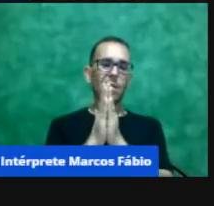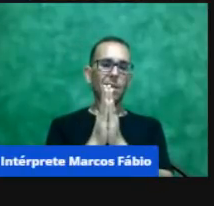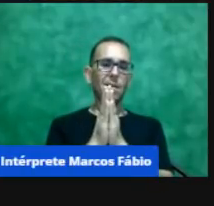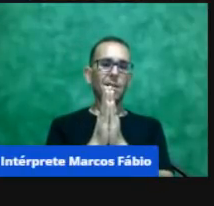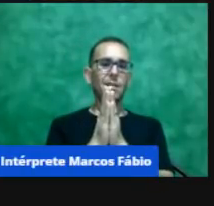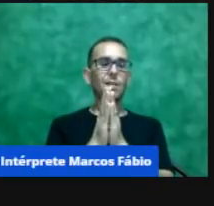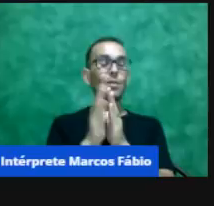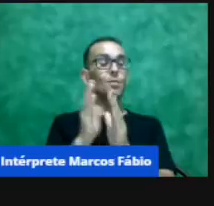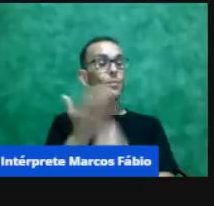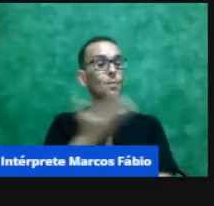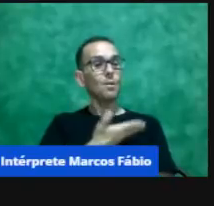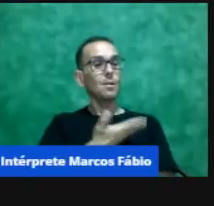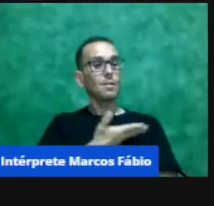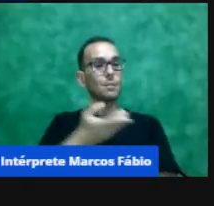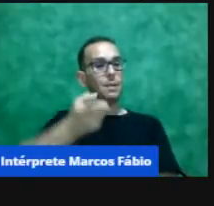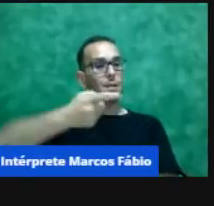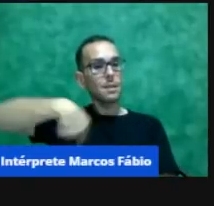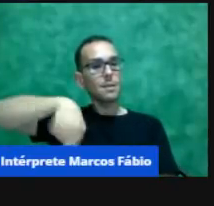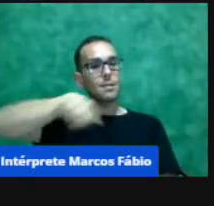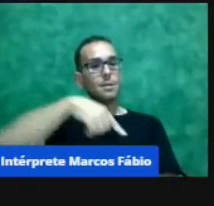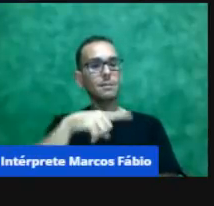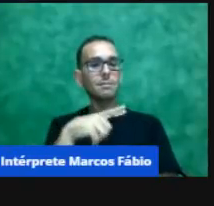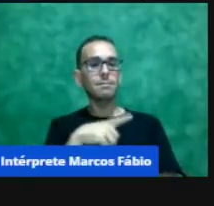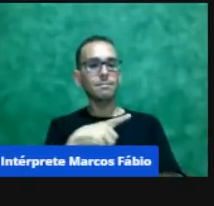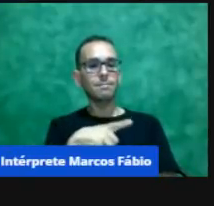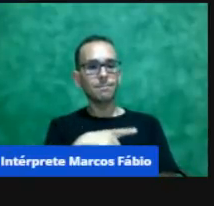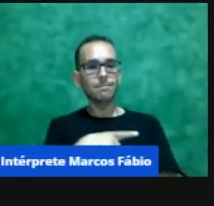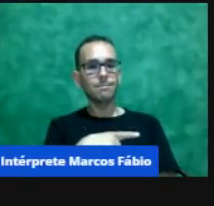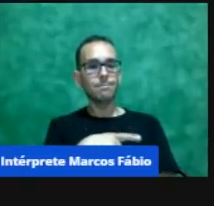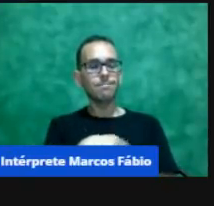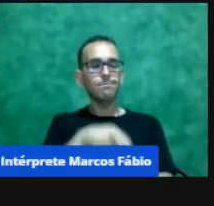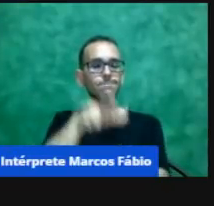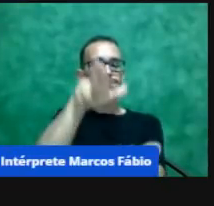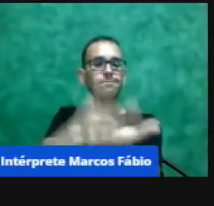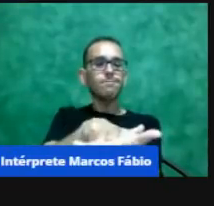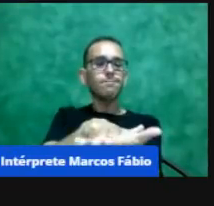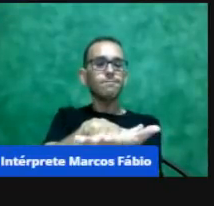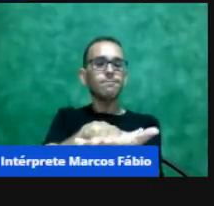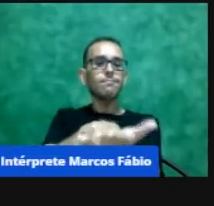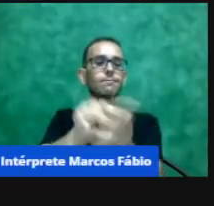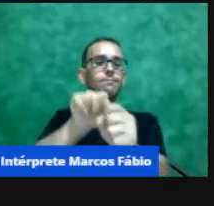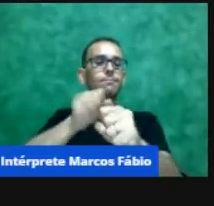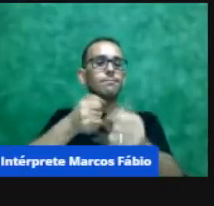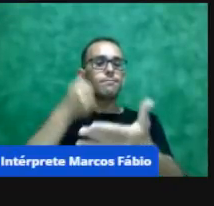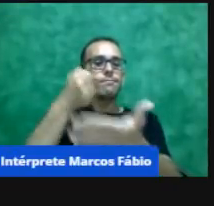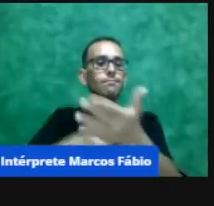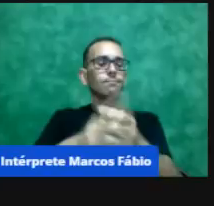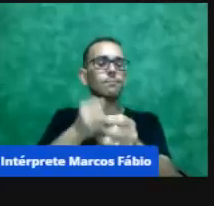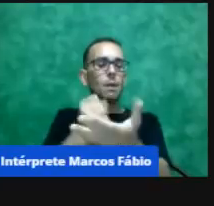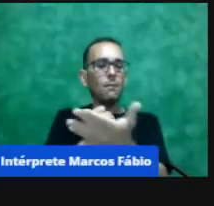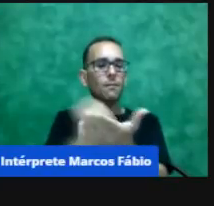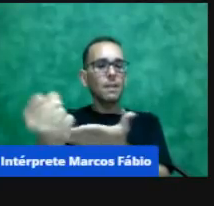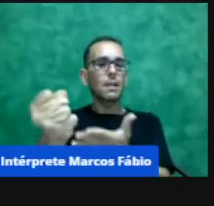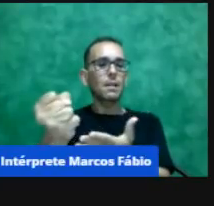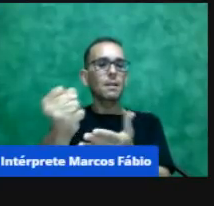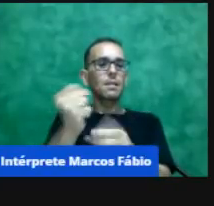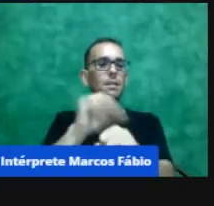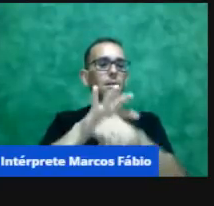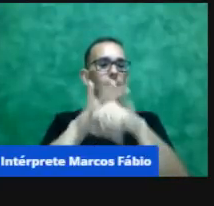pelos colegas que estão internados, lutando contra a Covid, para que